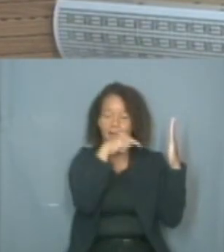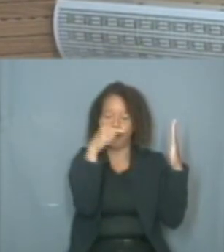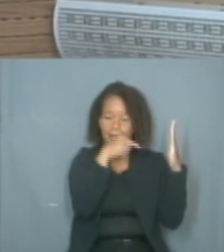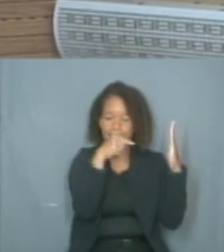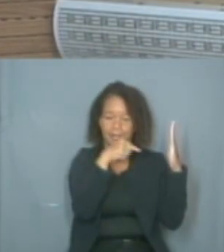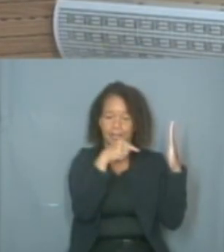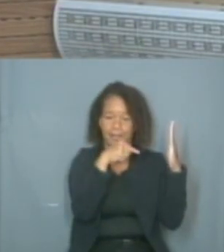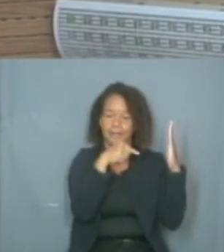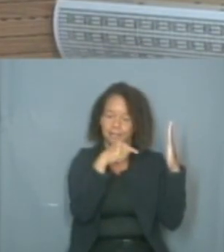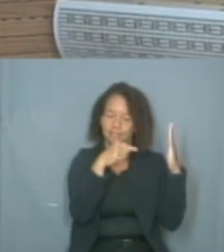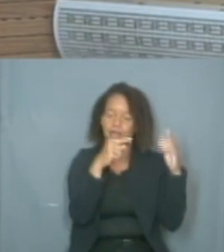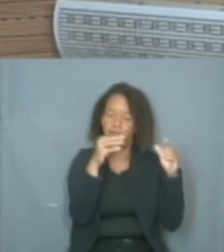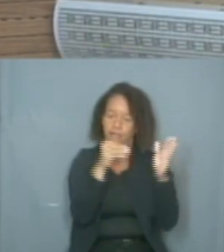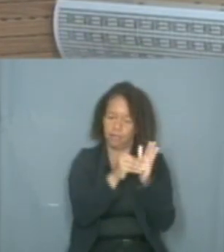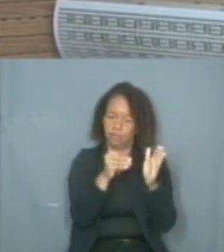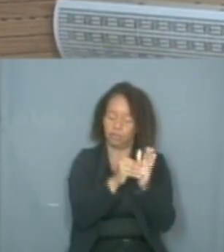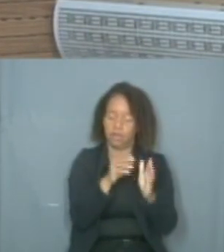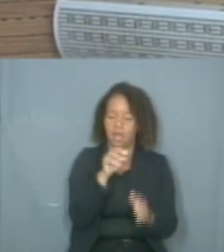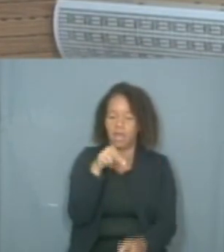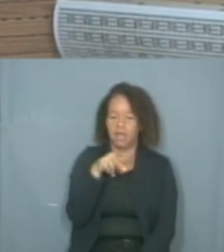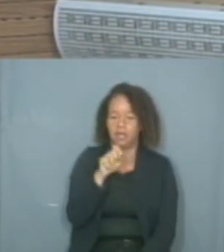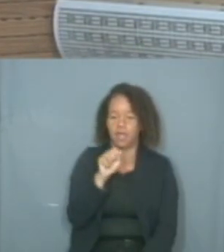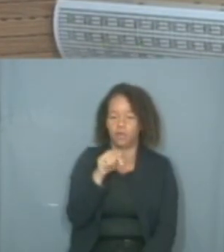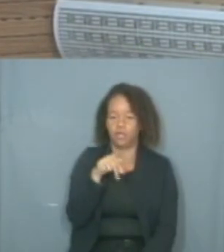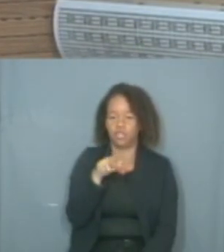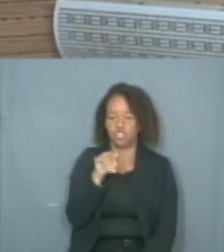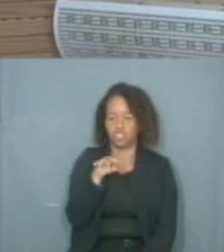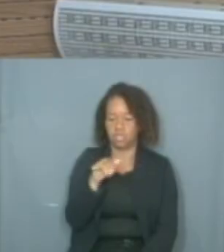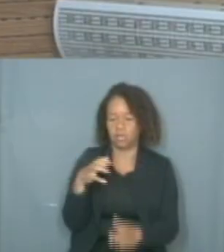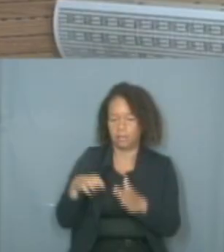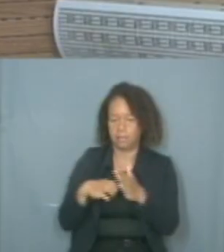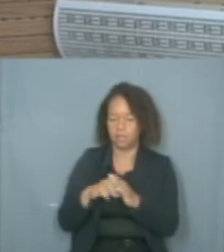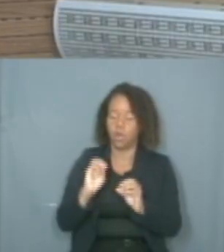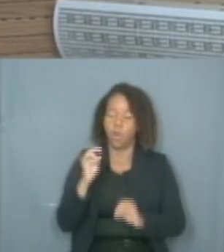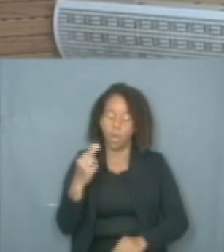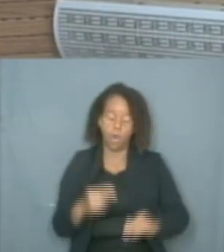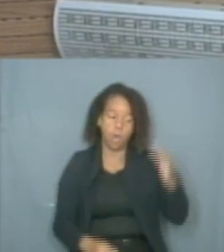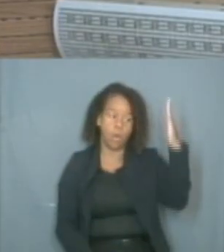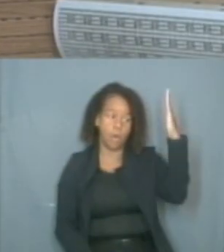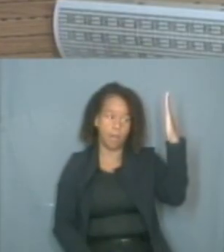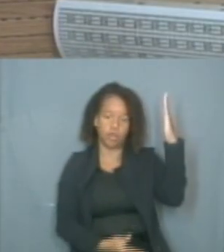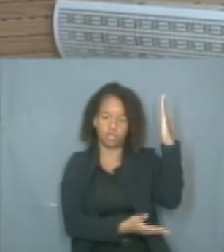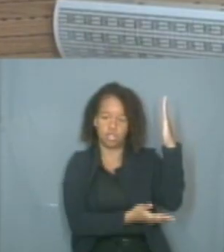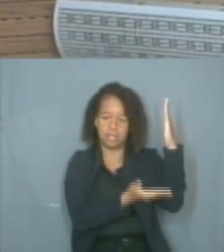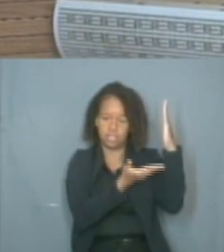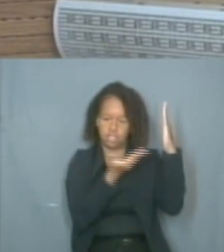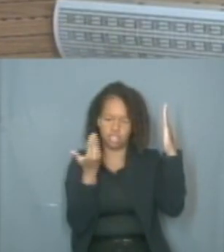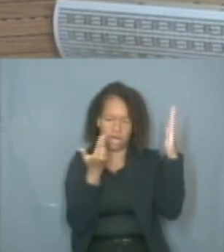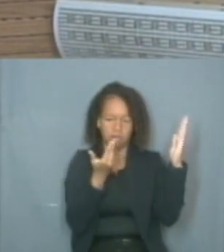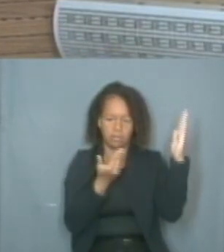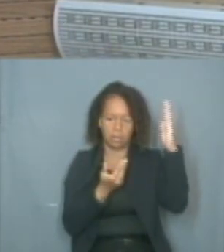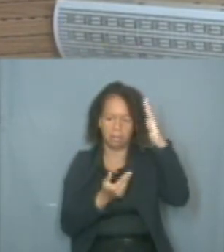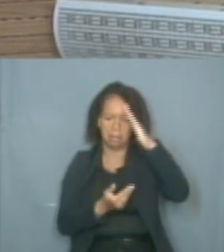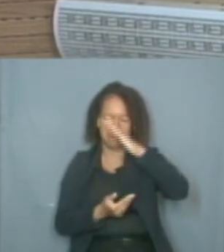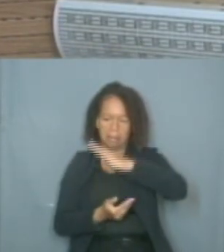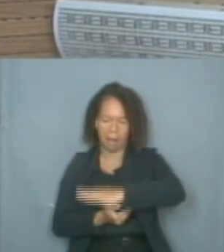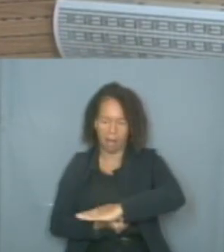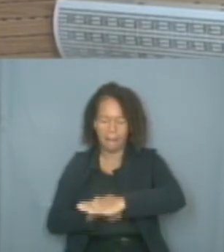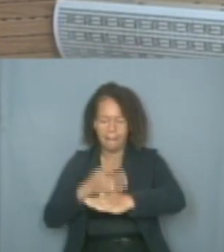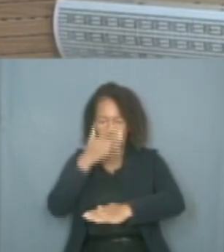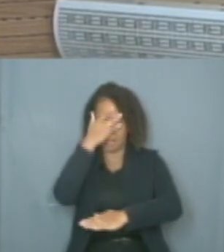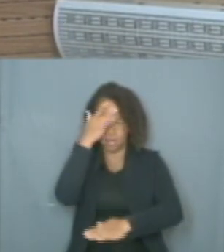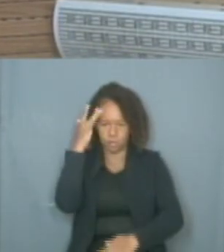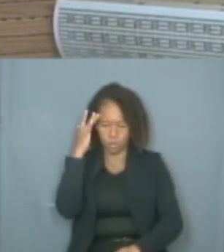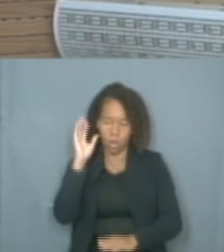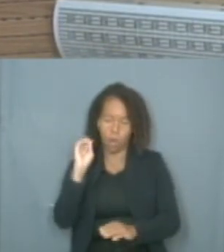nesse caso aqui, é competência da Neoenergia, ora o poste precisa ser retirado urgente para não cair na cabeça de alguém